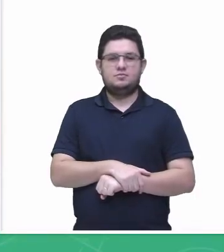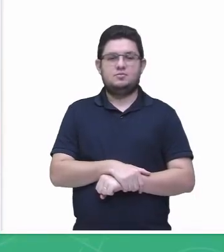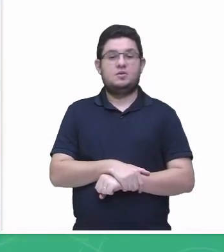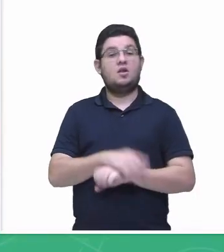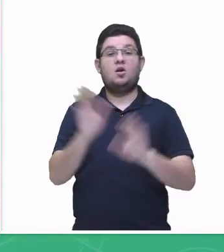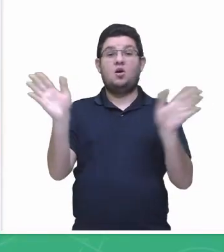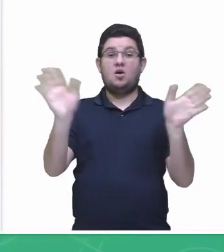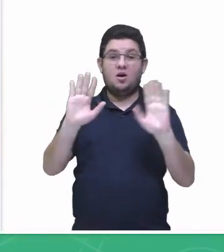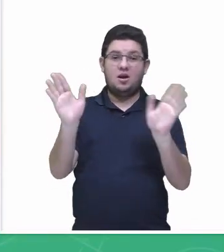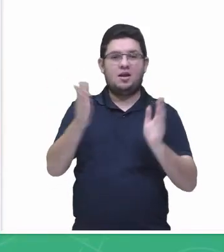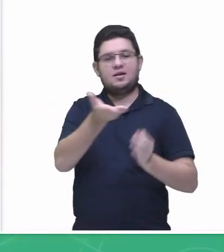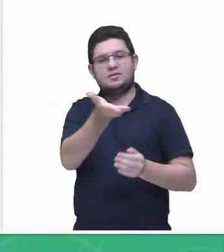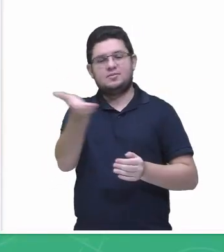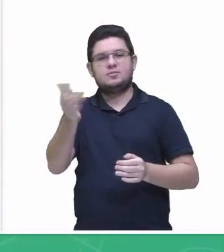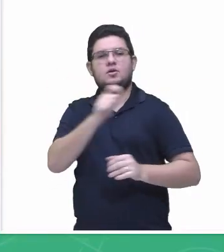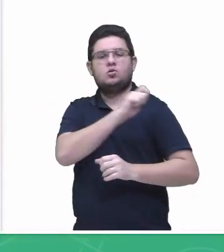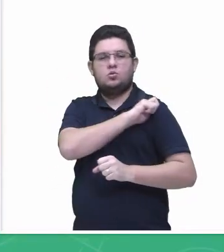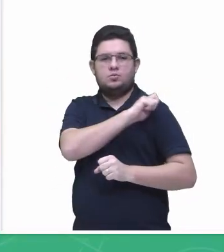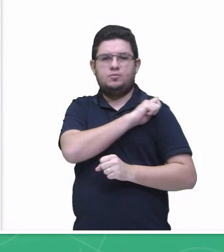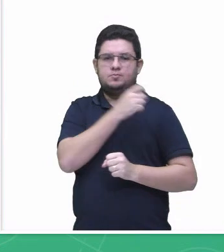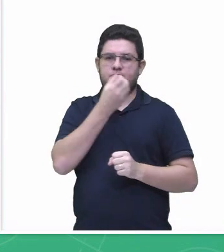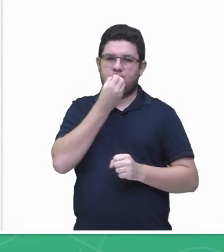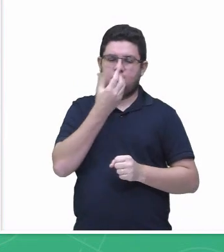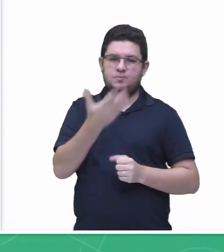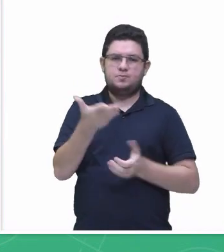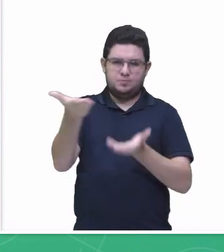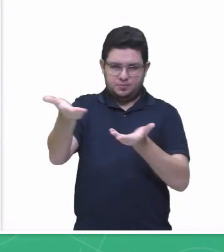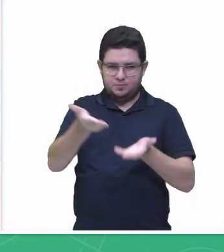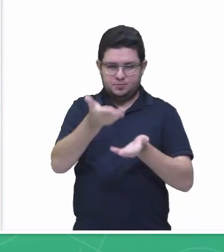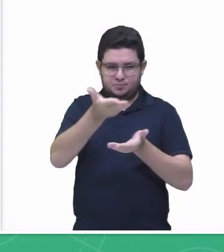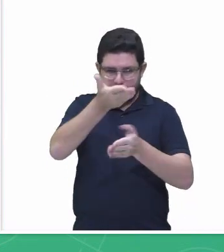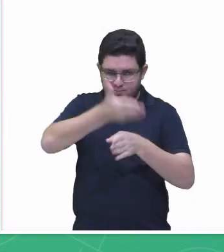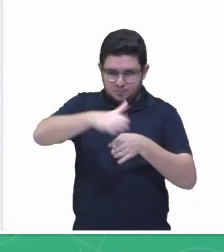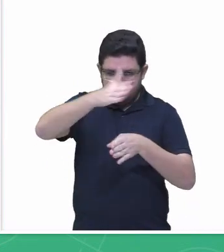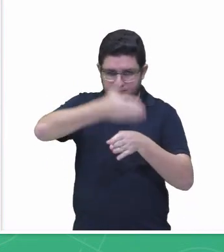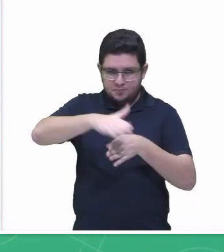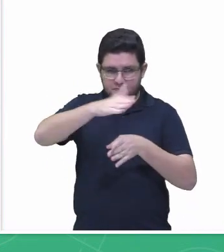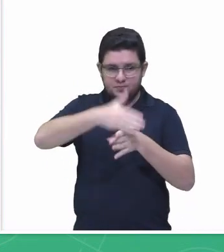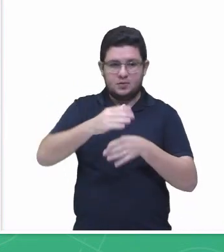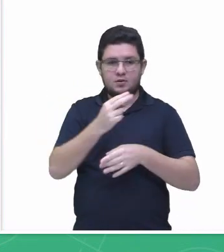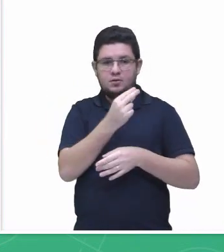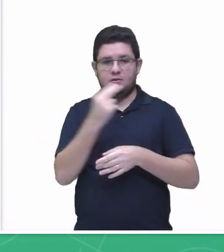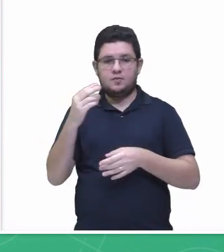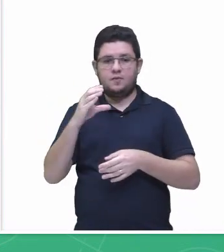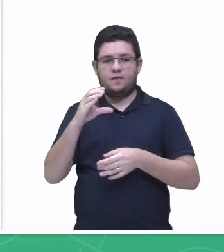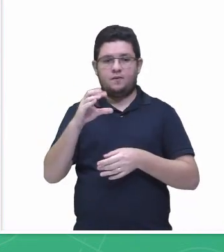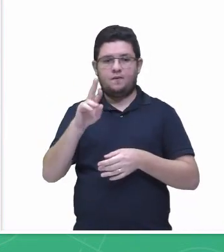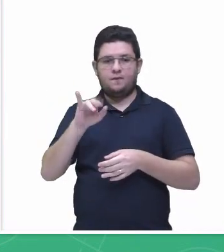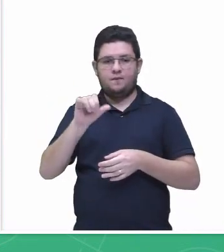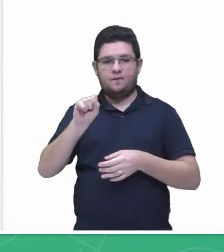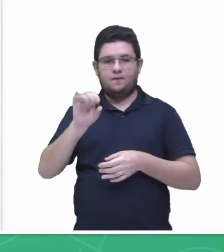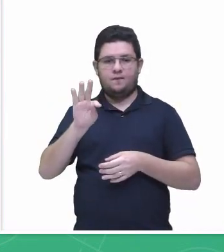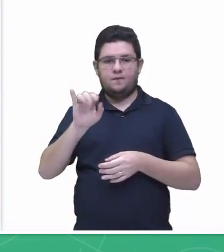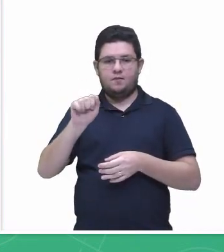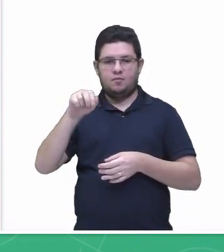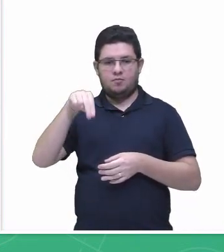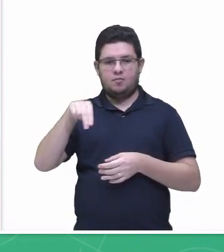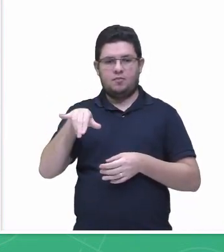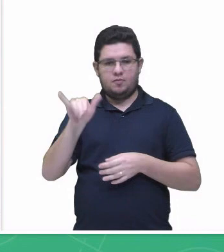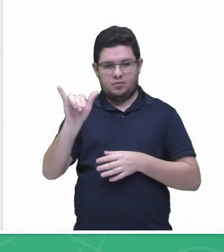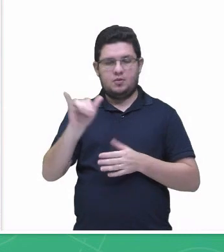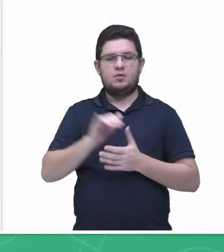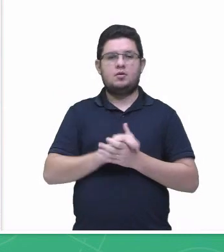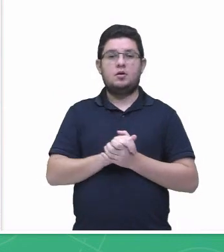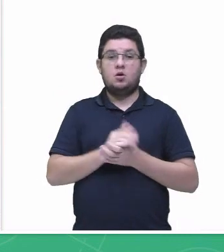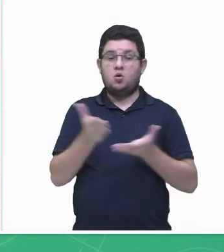Olá, alunos, sejam bem-vindos a nosso Exercitando. Eu sou a professora Cristiane Marques e vou corrigir com vocês as questões